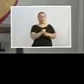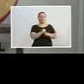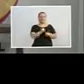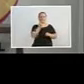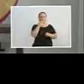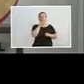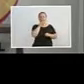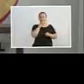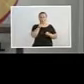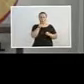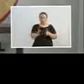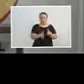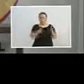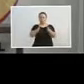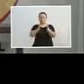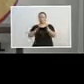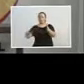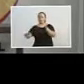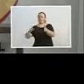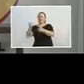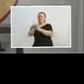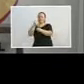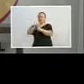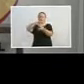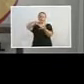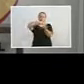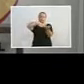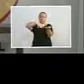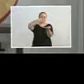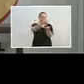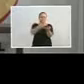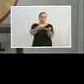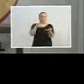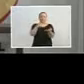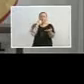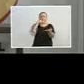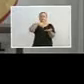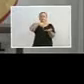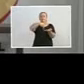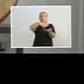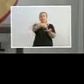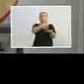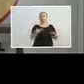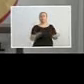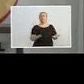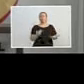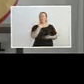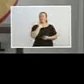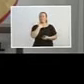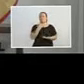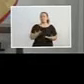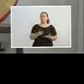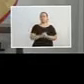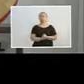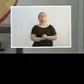Itajaí. Mas aí vamos lá, para o que diz o vice-prefeito, o velho esperneio sem argumento para tentar se